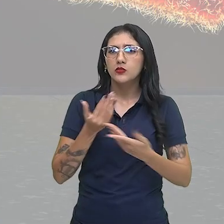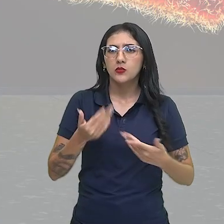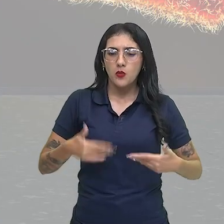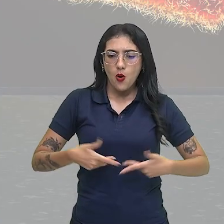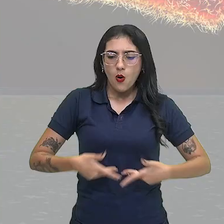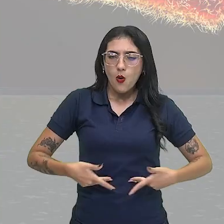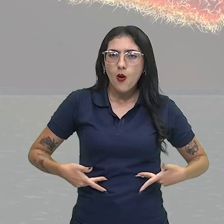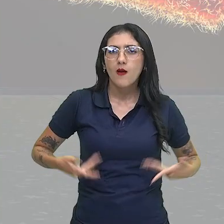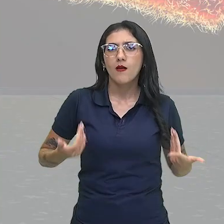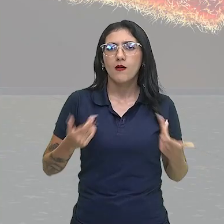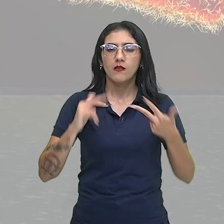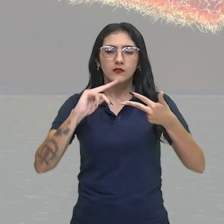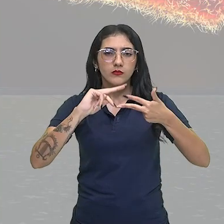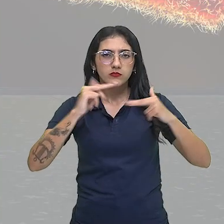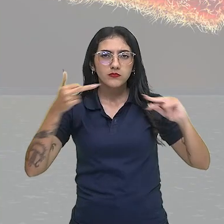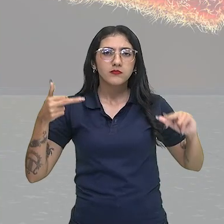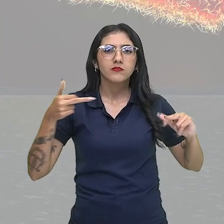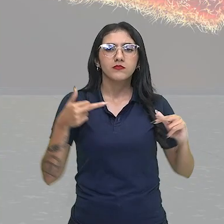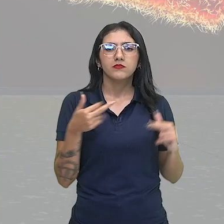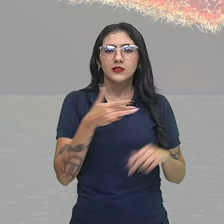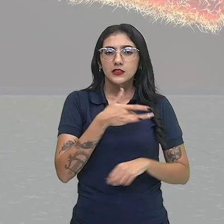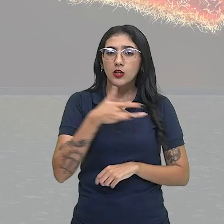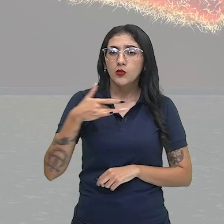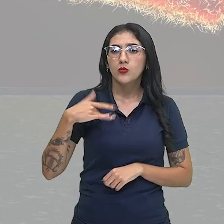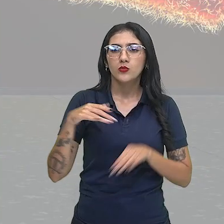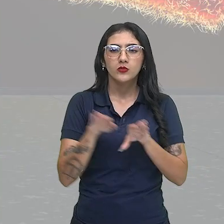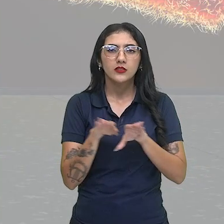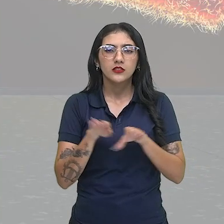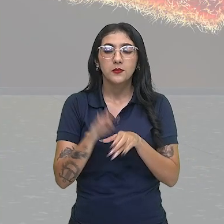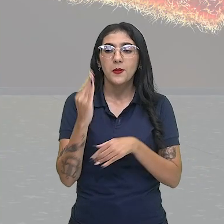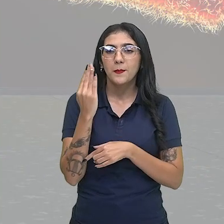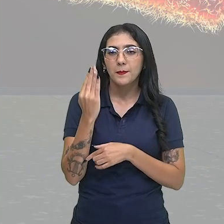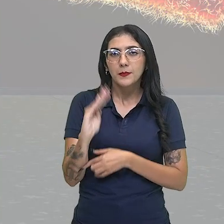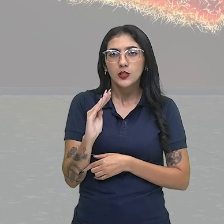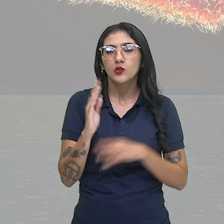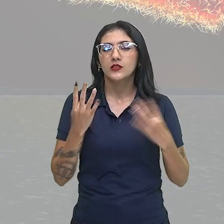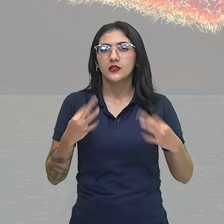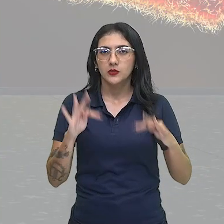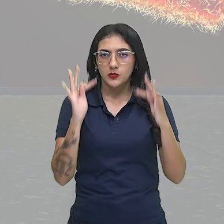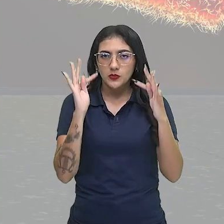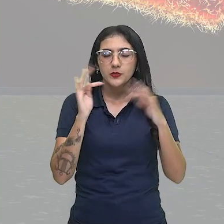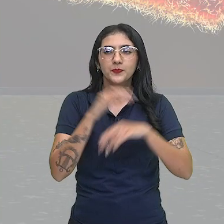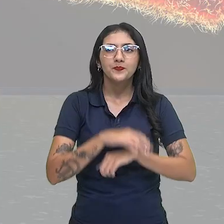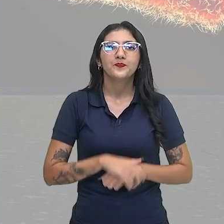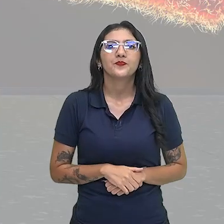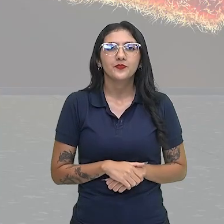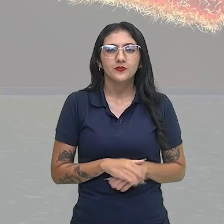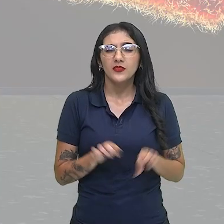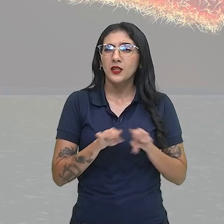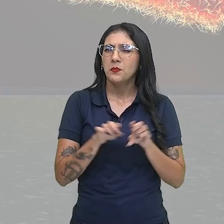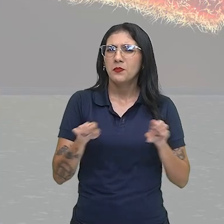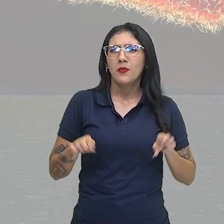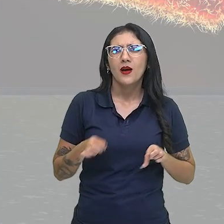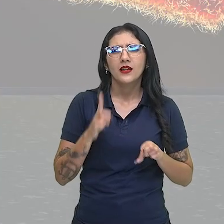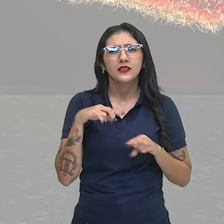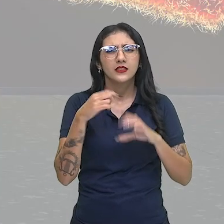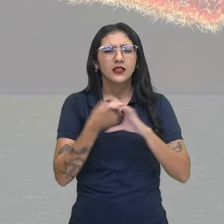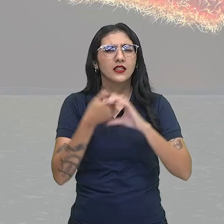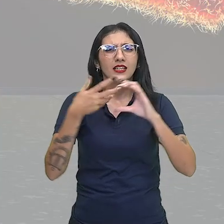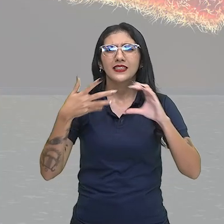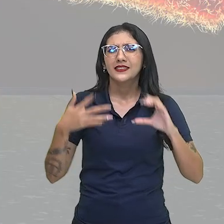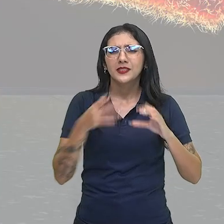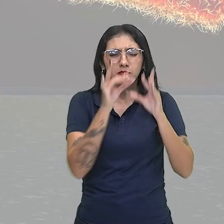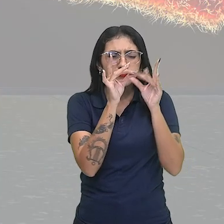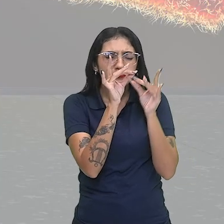órgãos, genética, saúde e também biotecnologia. Mas esse mundo microscópico, que é o que